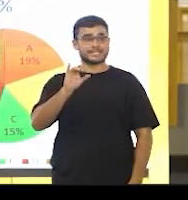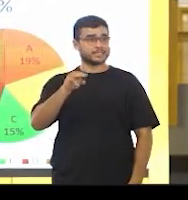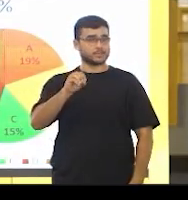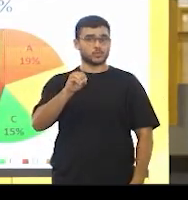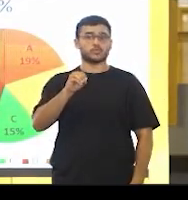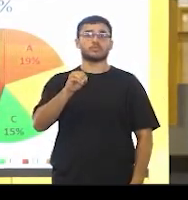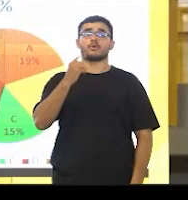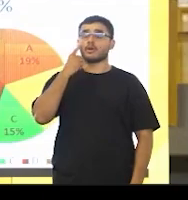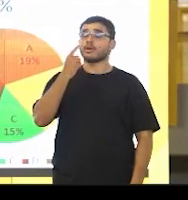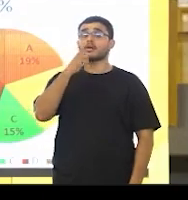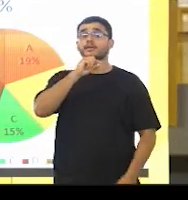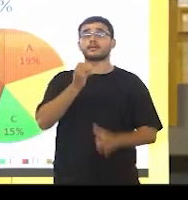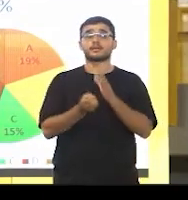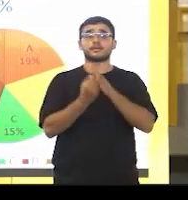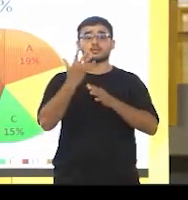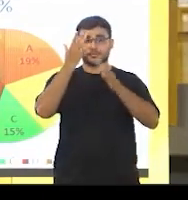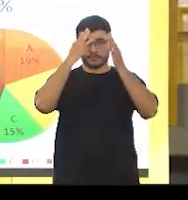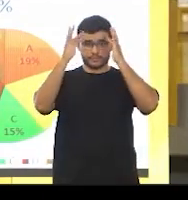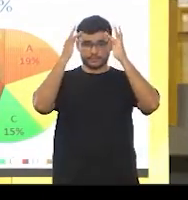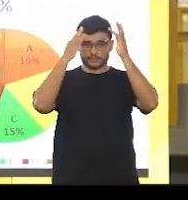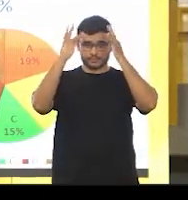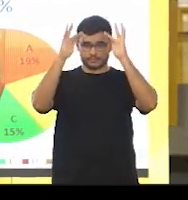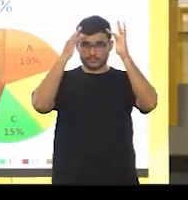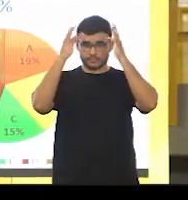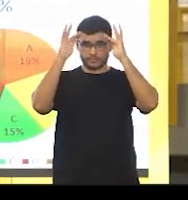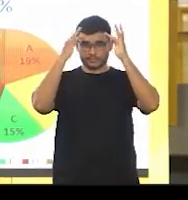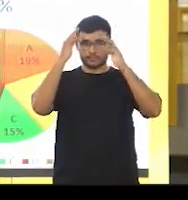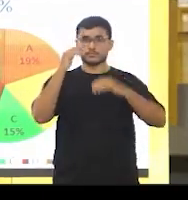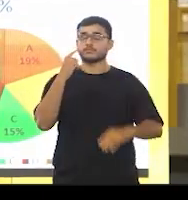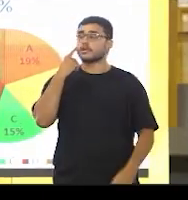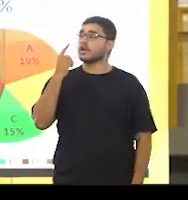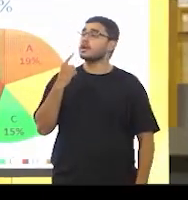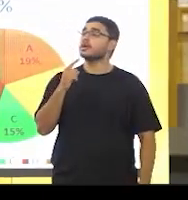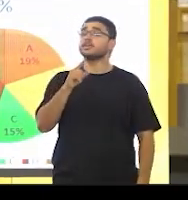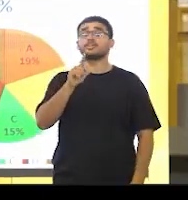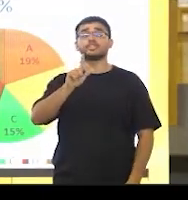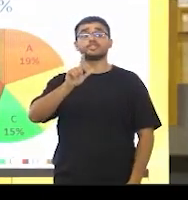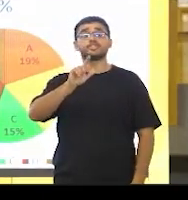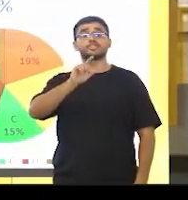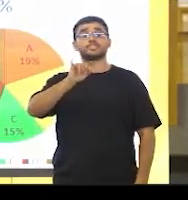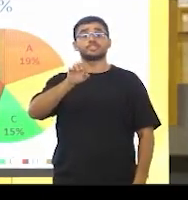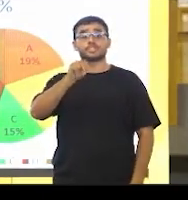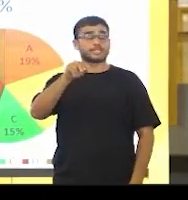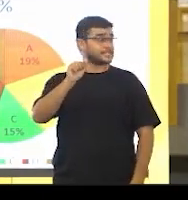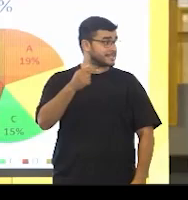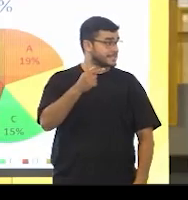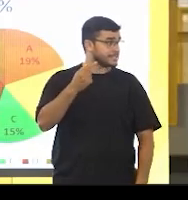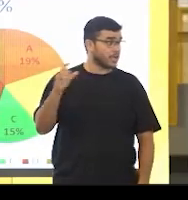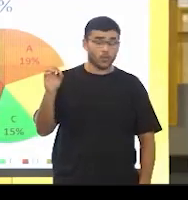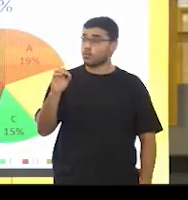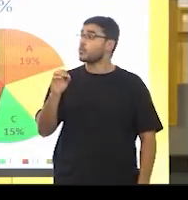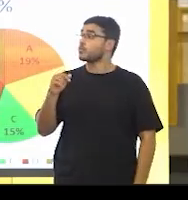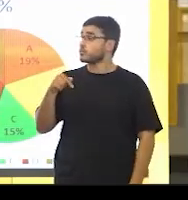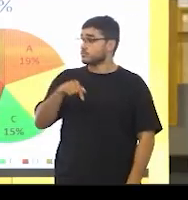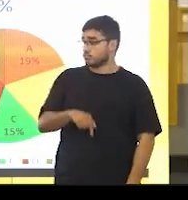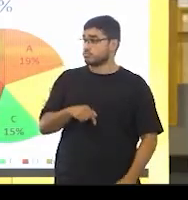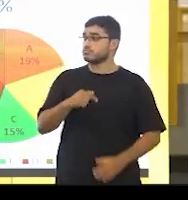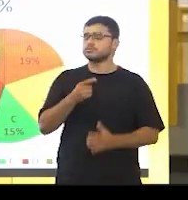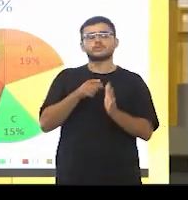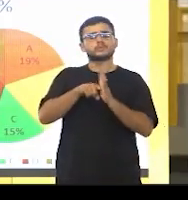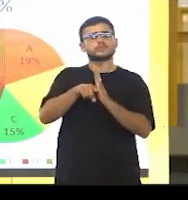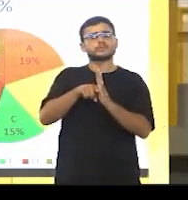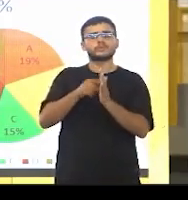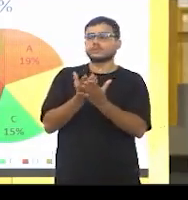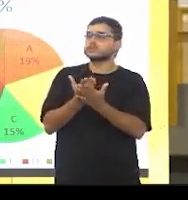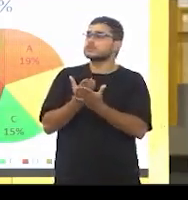fundada, tá, por um filósofo chamado Zenão de Cício. Esse cara, ele era um cara muito legal. A galera dizia